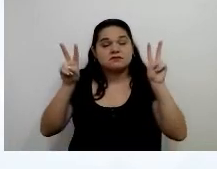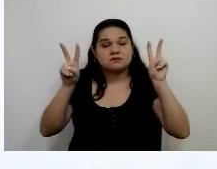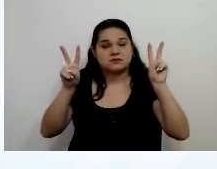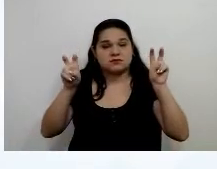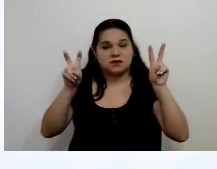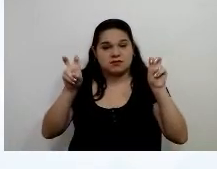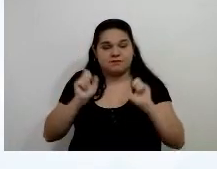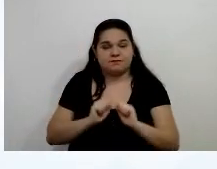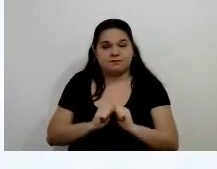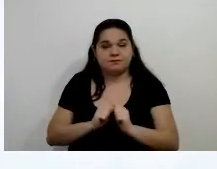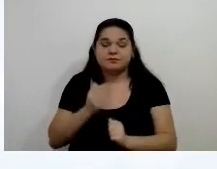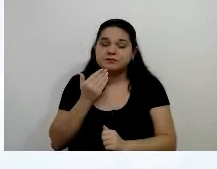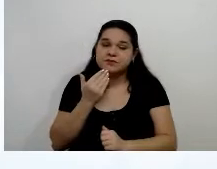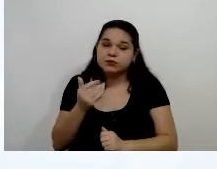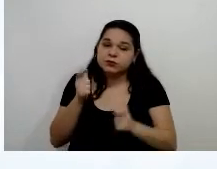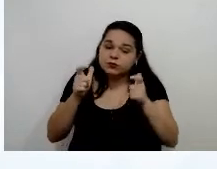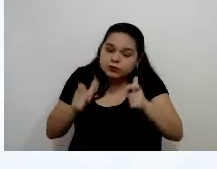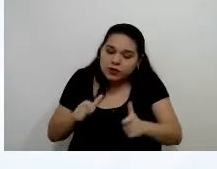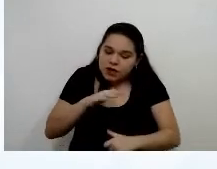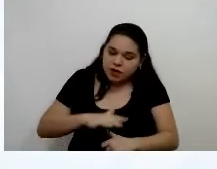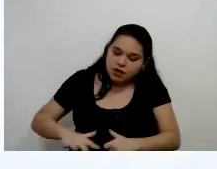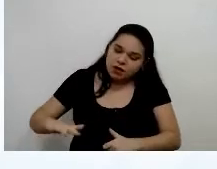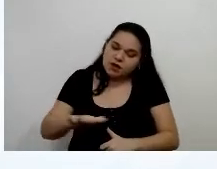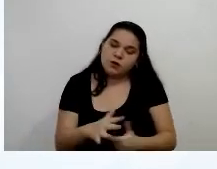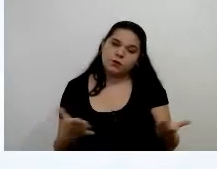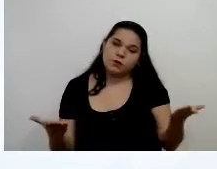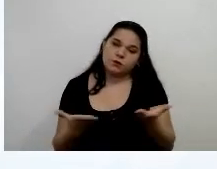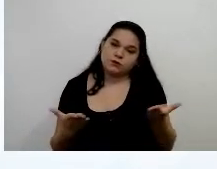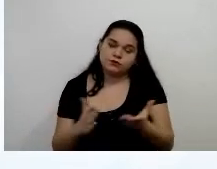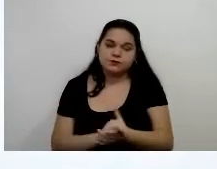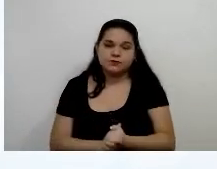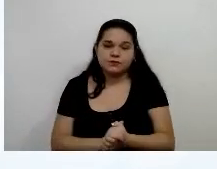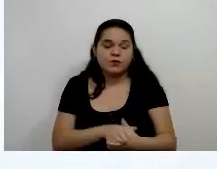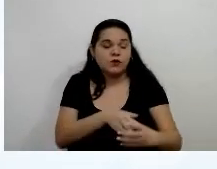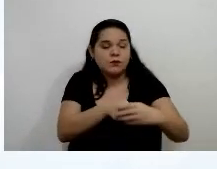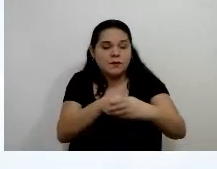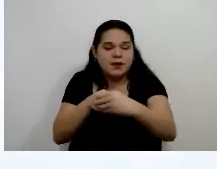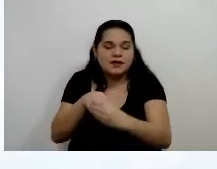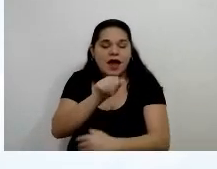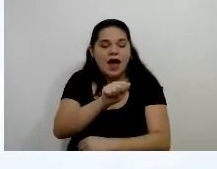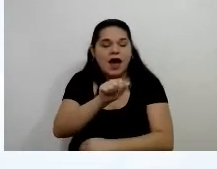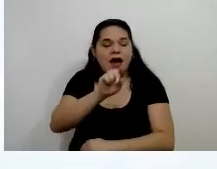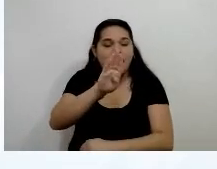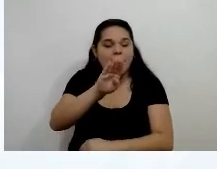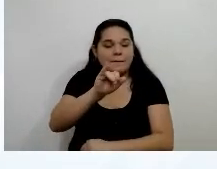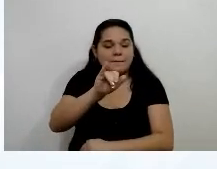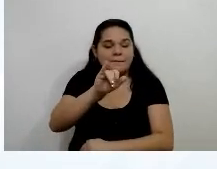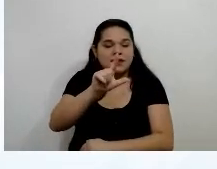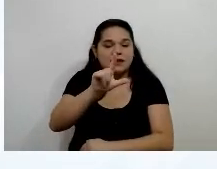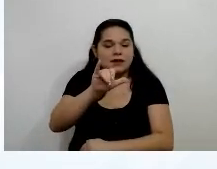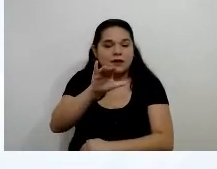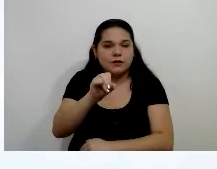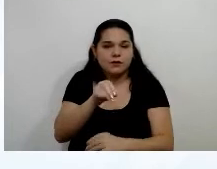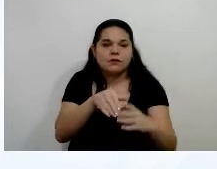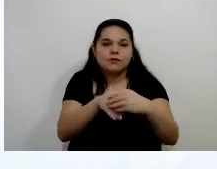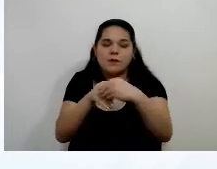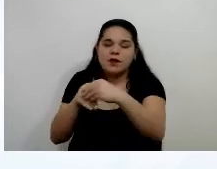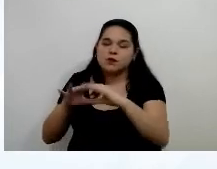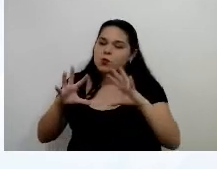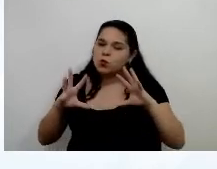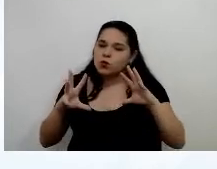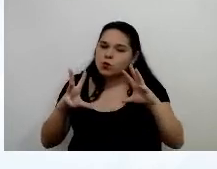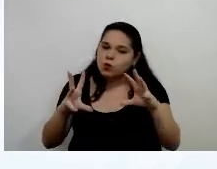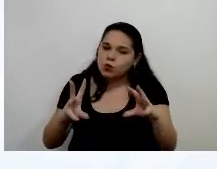gente estaria falando hoje. Ao cumprimentar o companheiro Abílio, quero cumprimentar a todos os nobres edis que